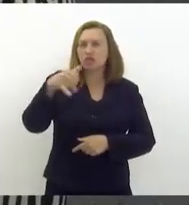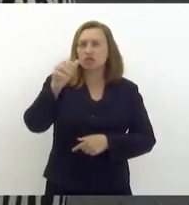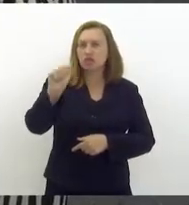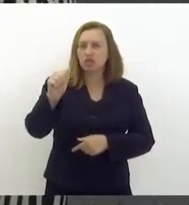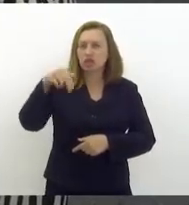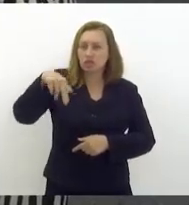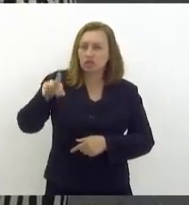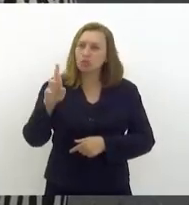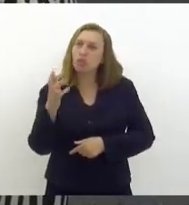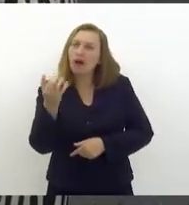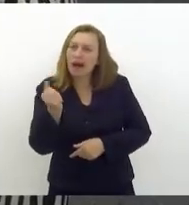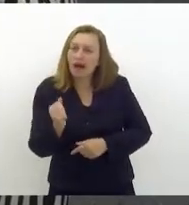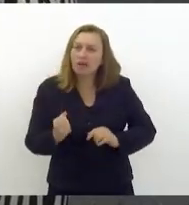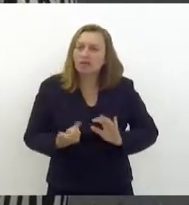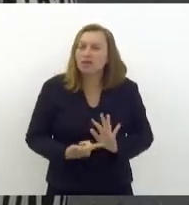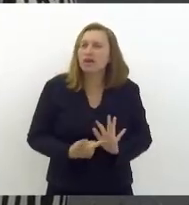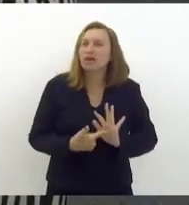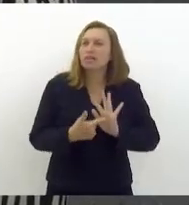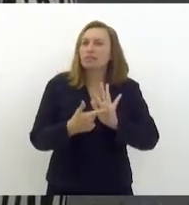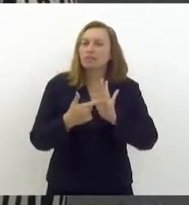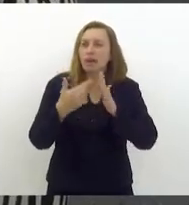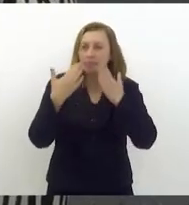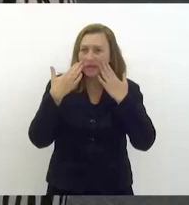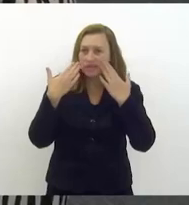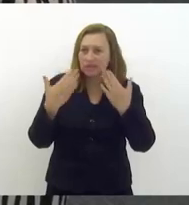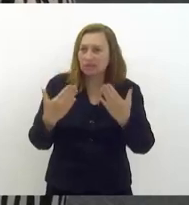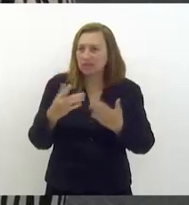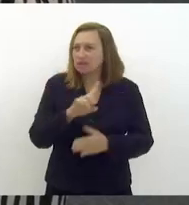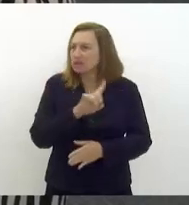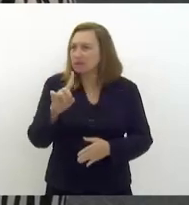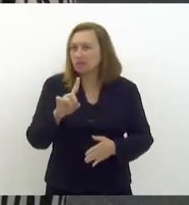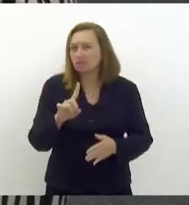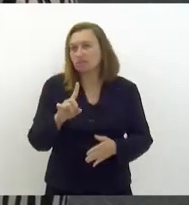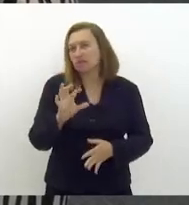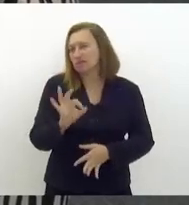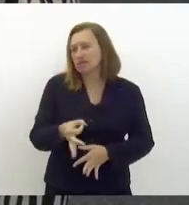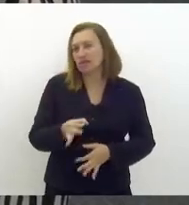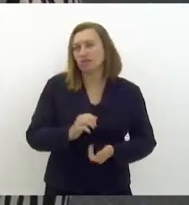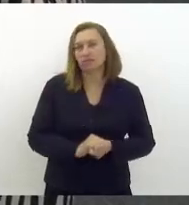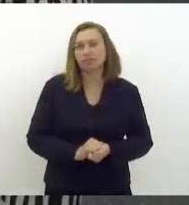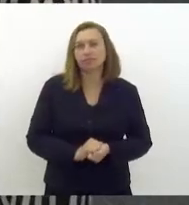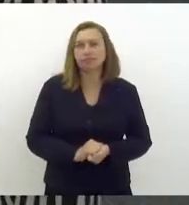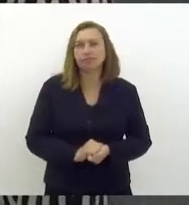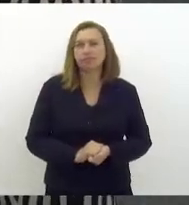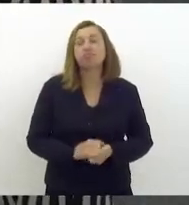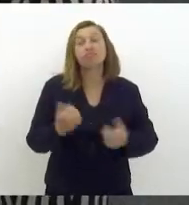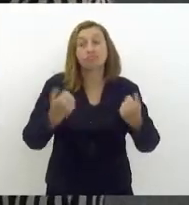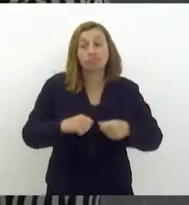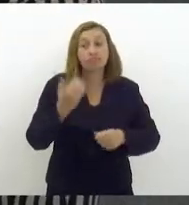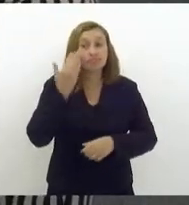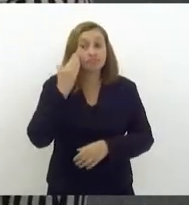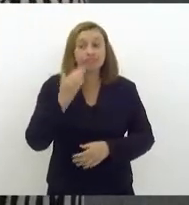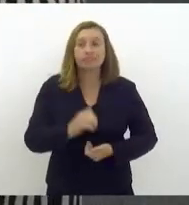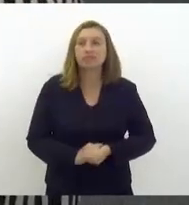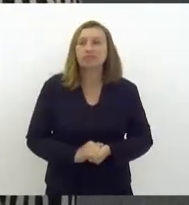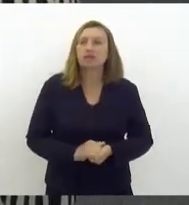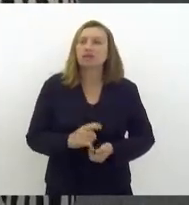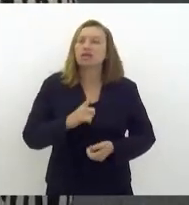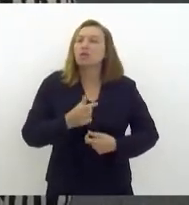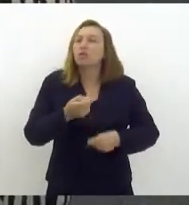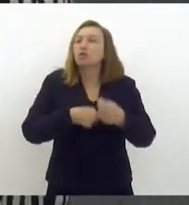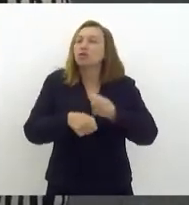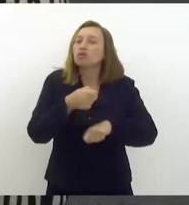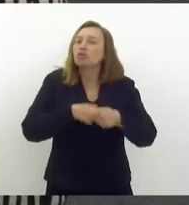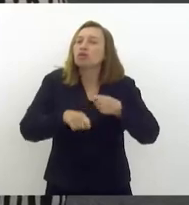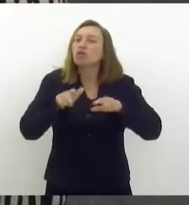e nos termos que são apresentados não não está correto primeiro a gente precisa entender que existe uma economia local